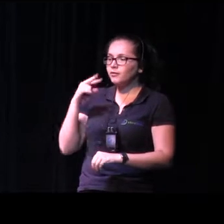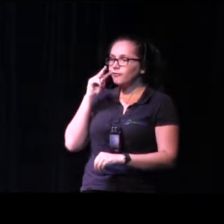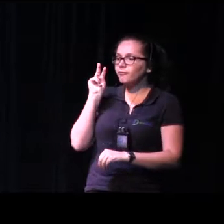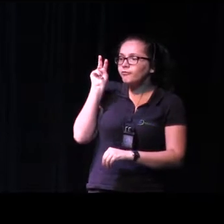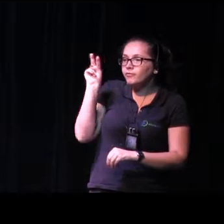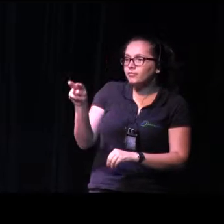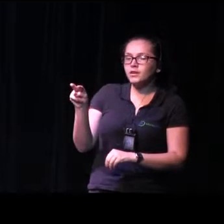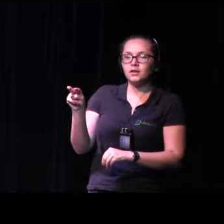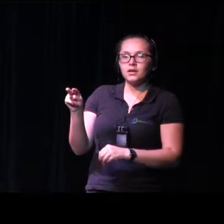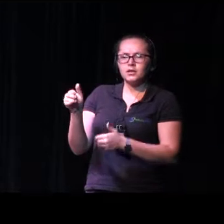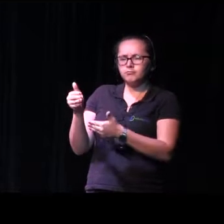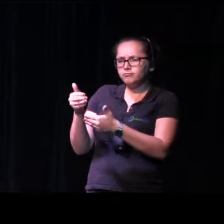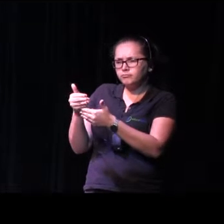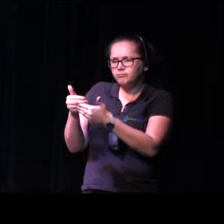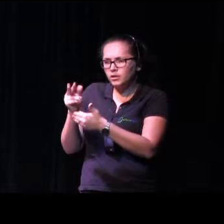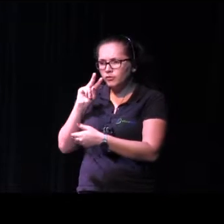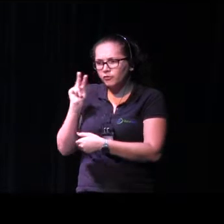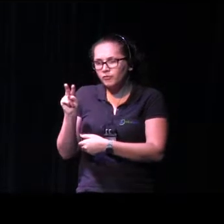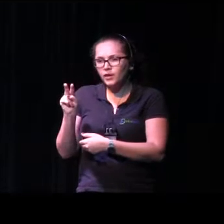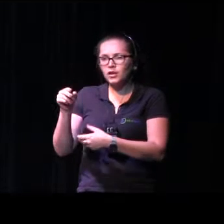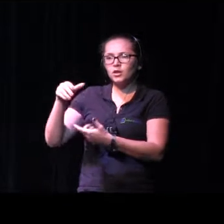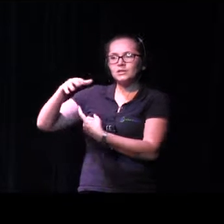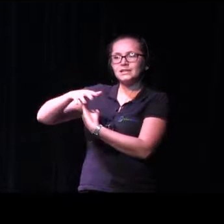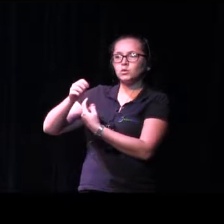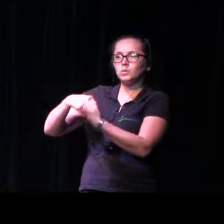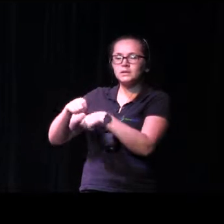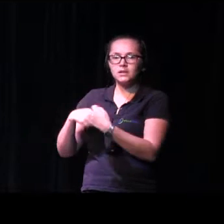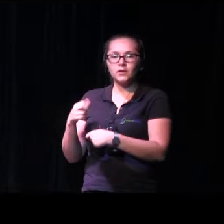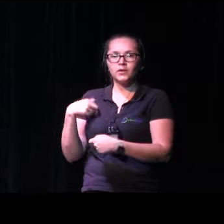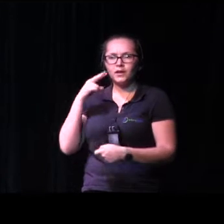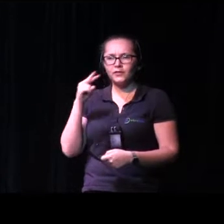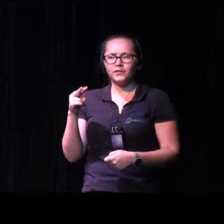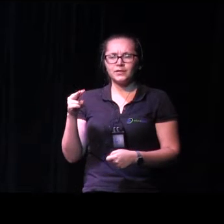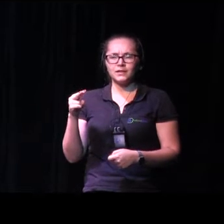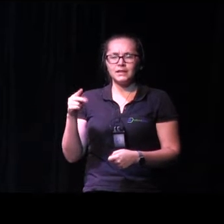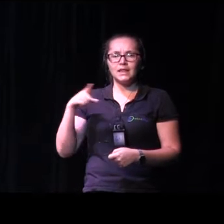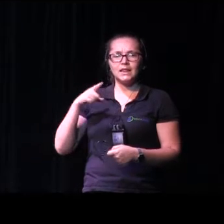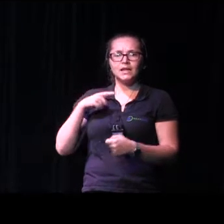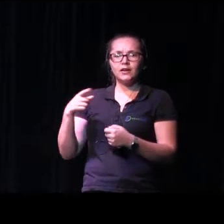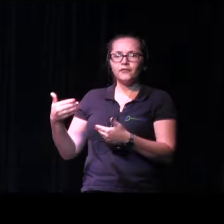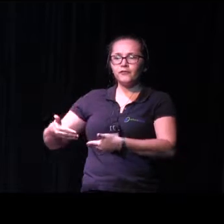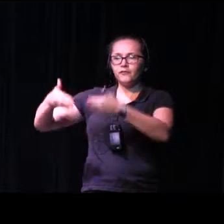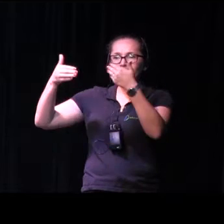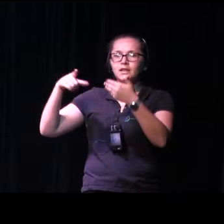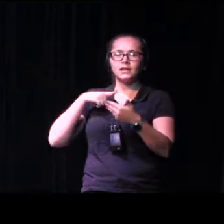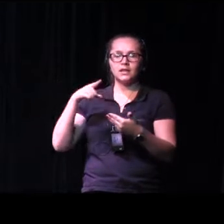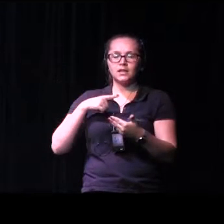quase todos os arquitetos têm feito, quando se aproximam de um centro comercial, a vitrine